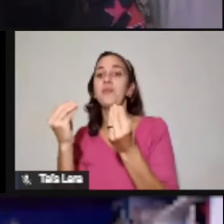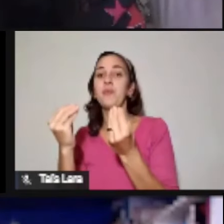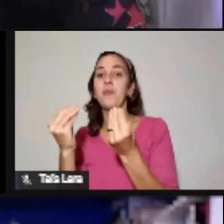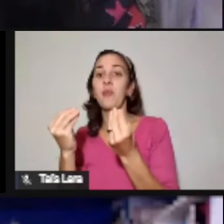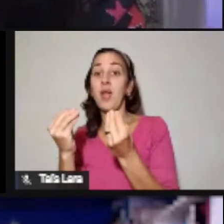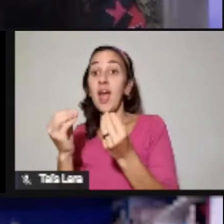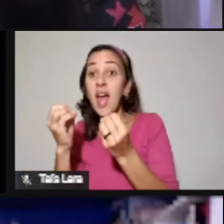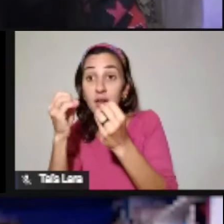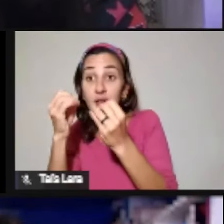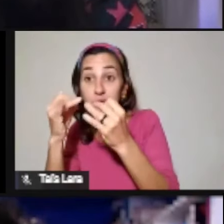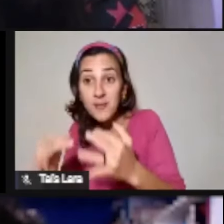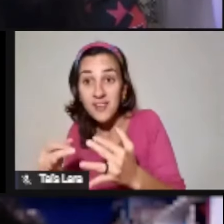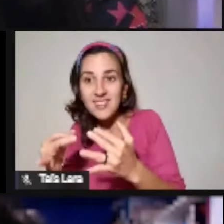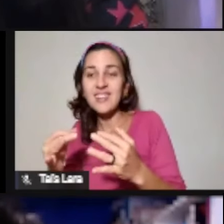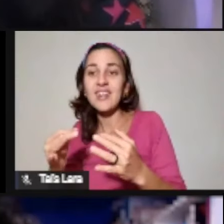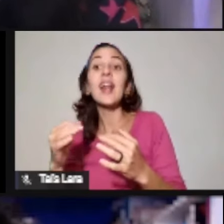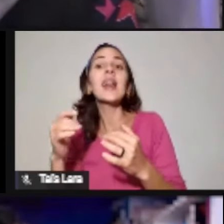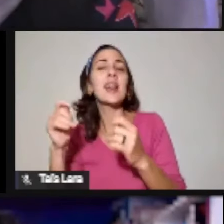Fafá, quer contar?